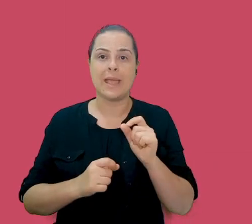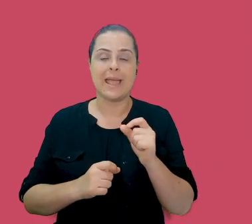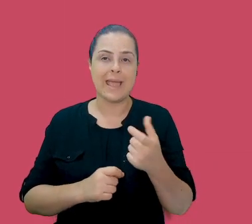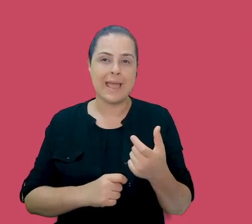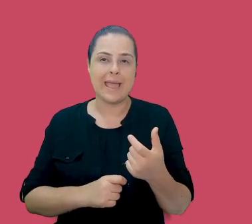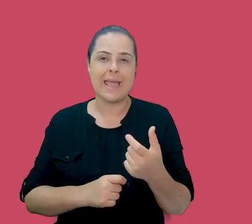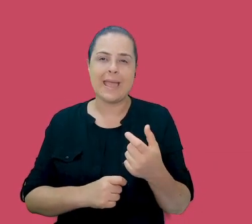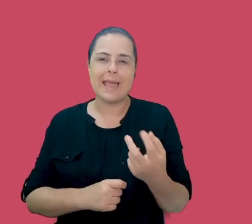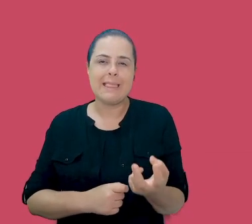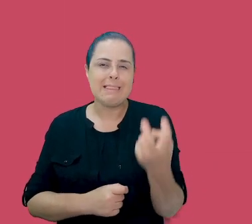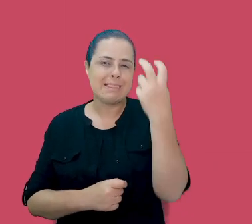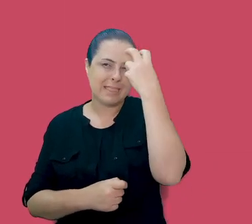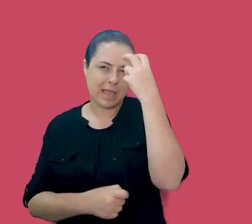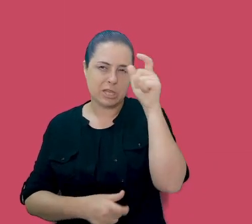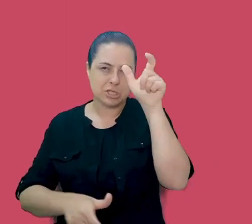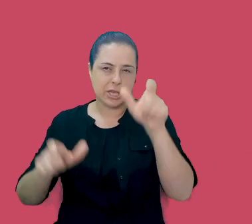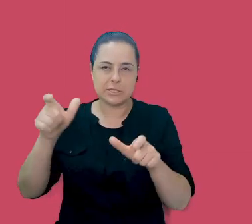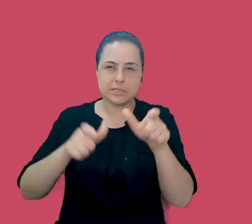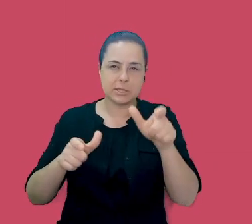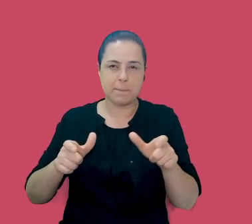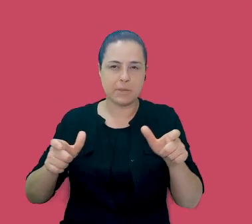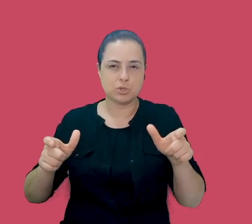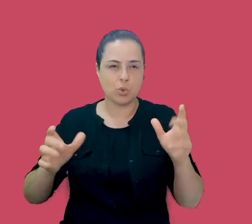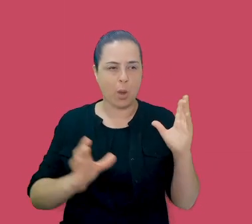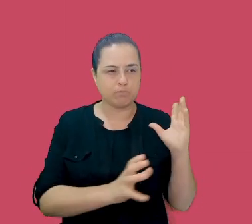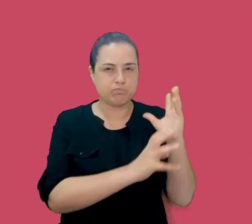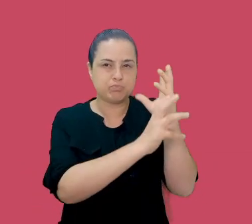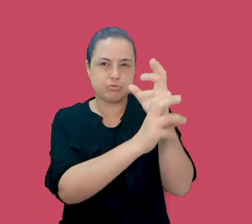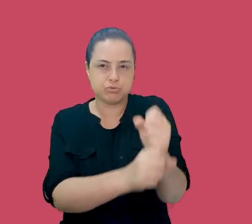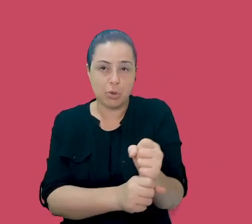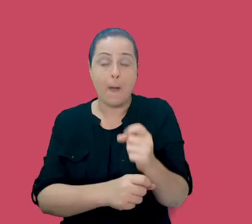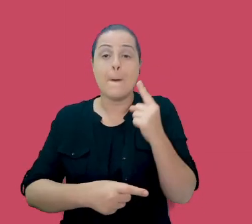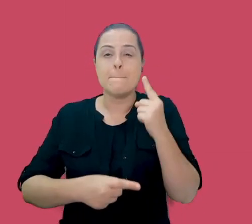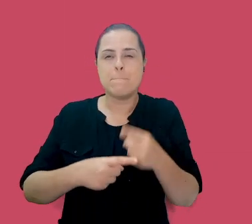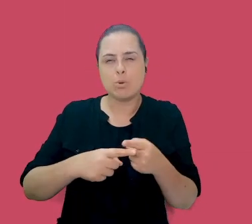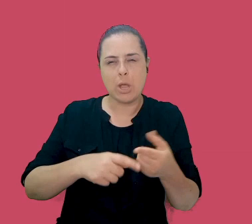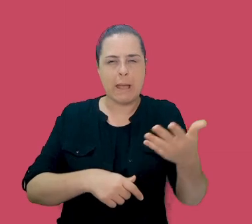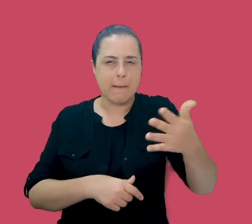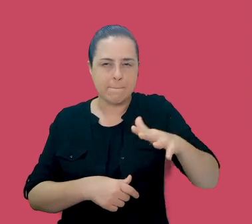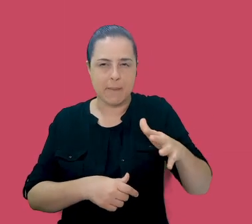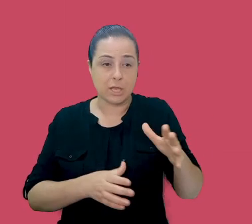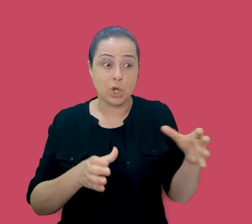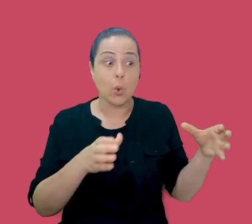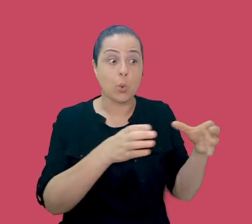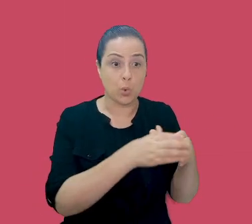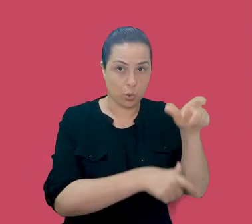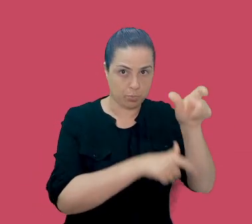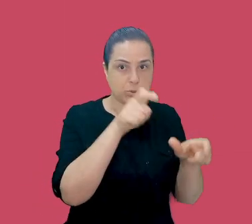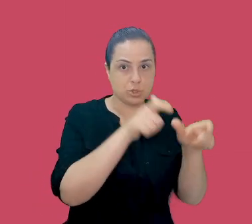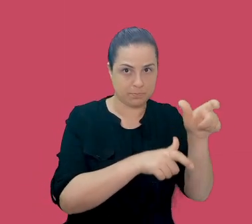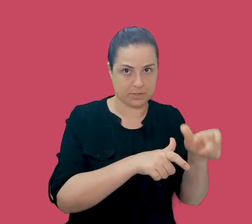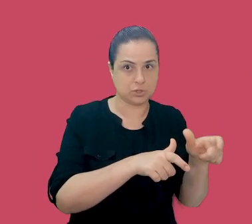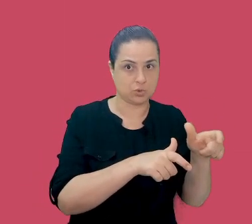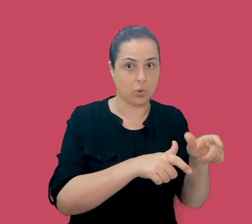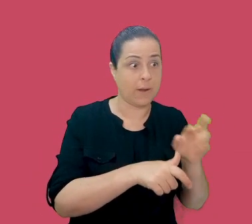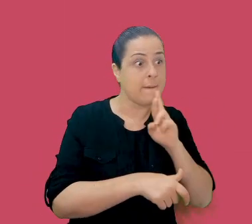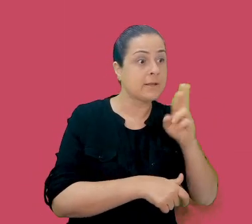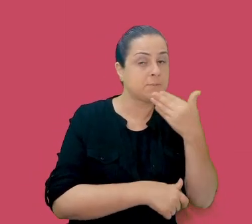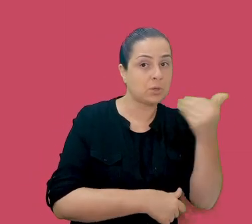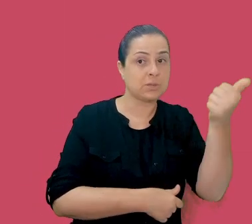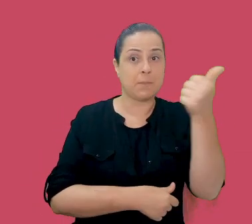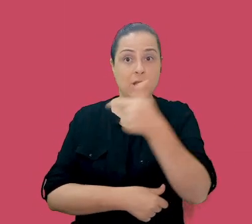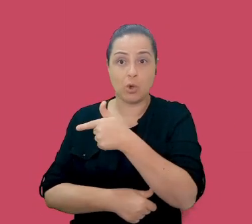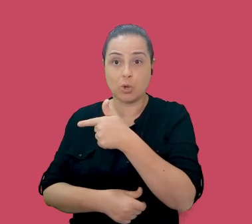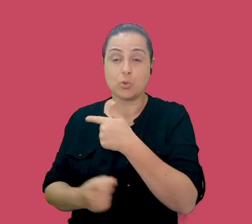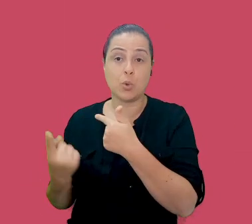multidão. Por quê? Porque, na média, as pessoas conseguem dar uma resposta muito melhor do que um bom especialista. Isso se descobriu há muito